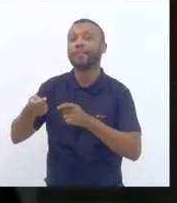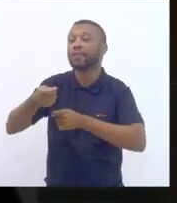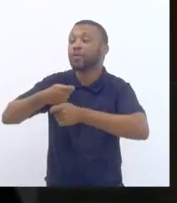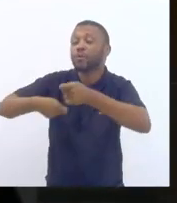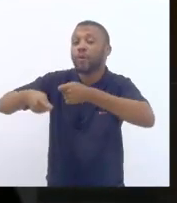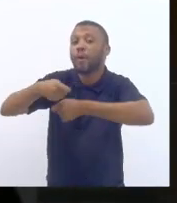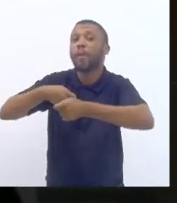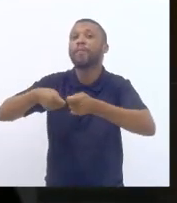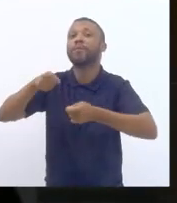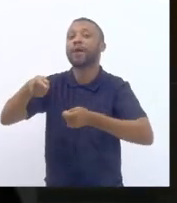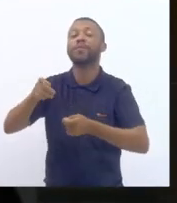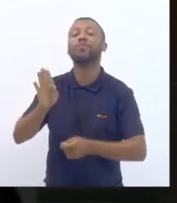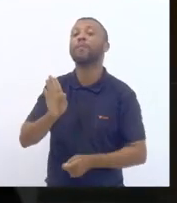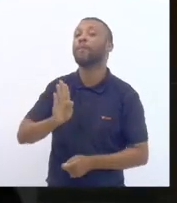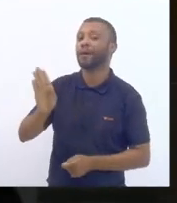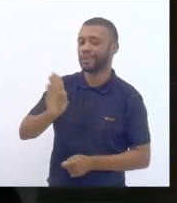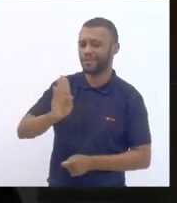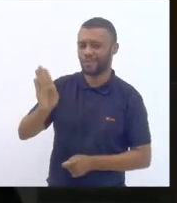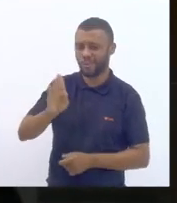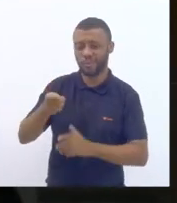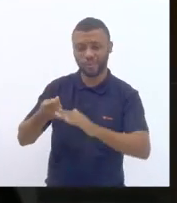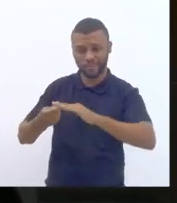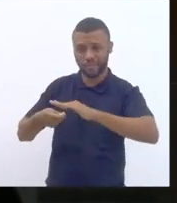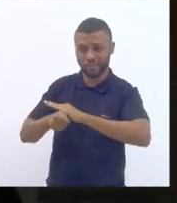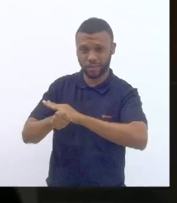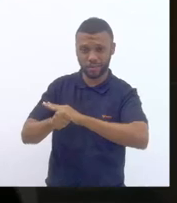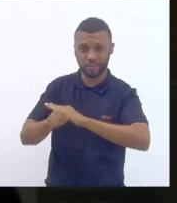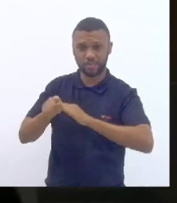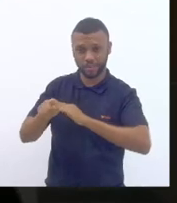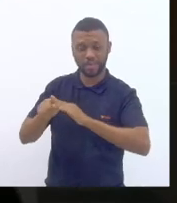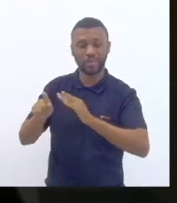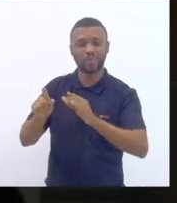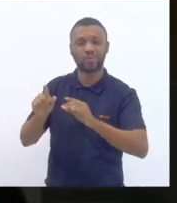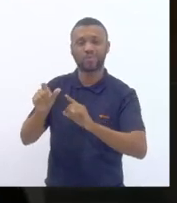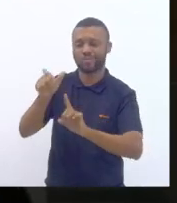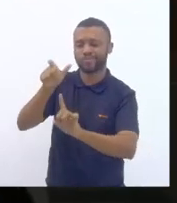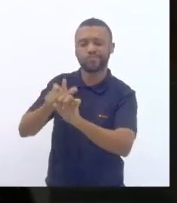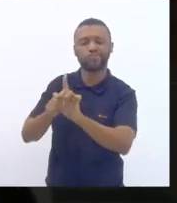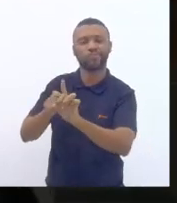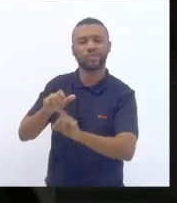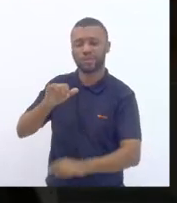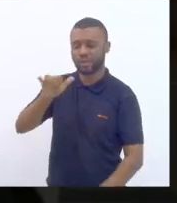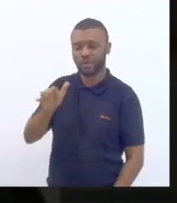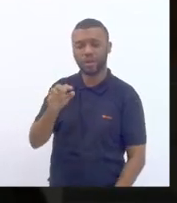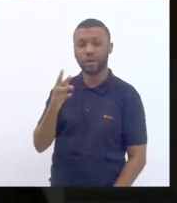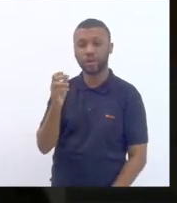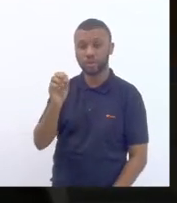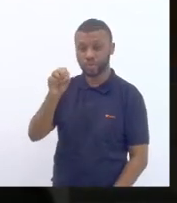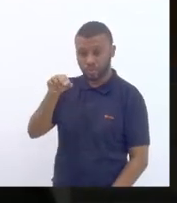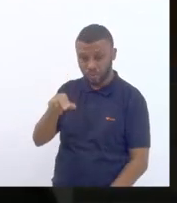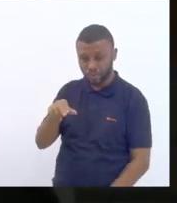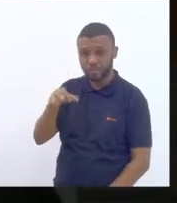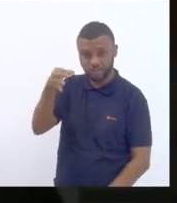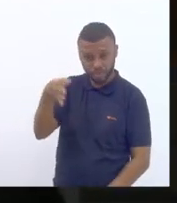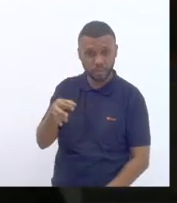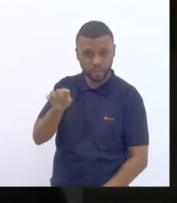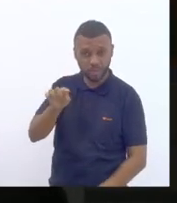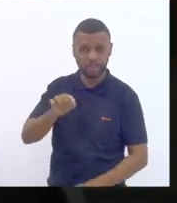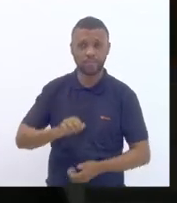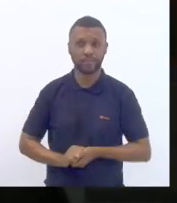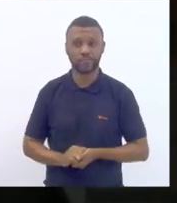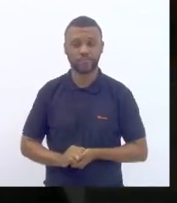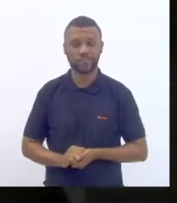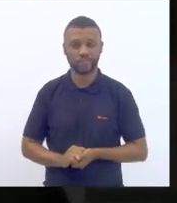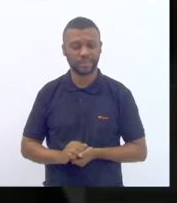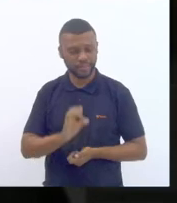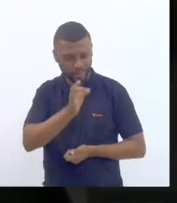econômico-financeiro do Botafogo João 3 torna é isso o Jhon